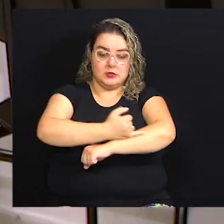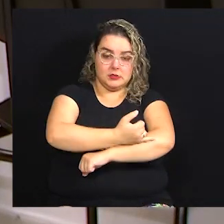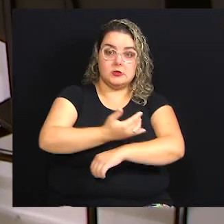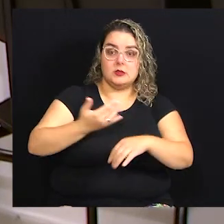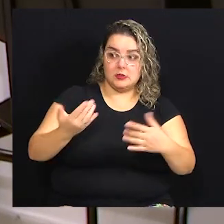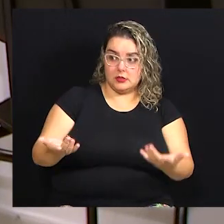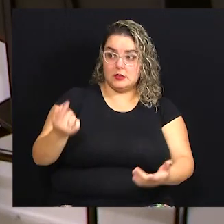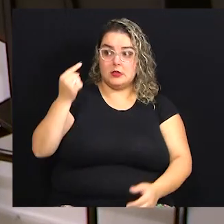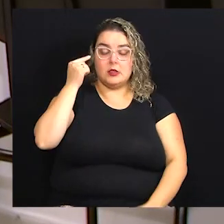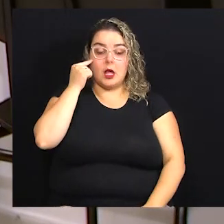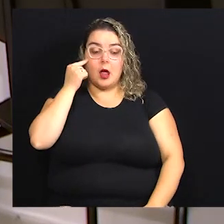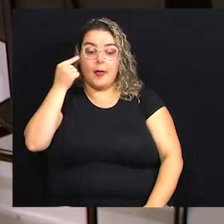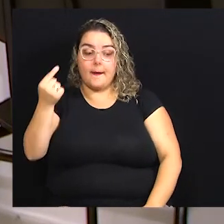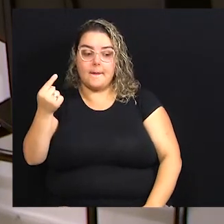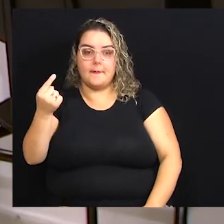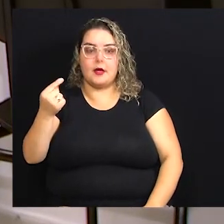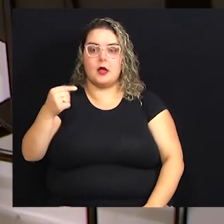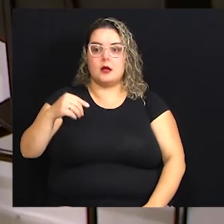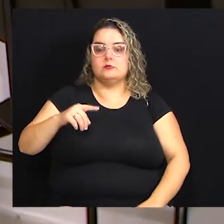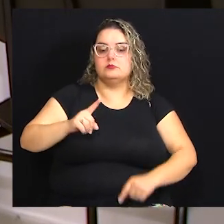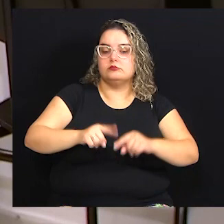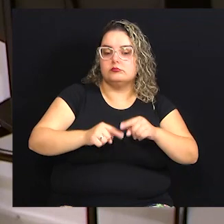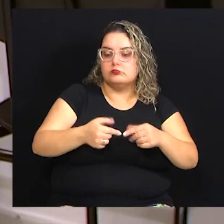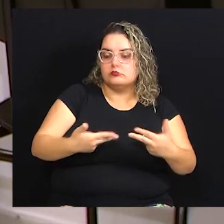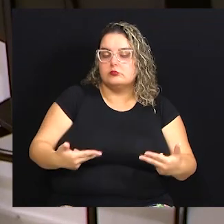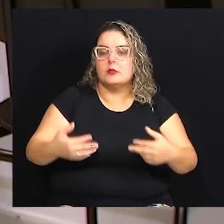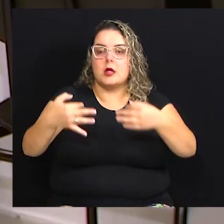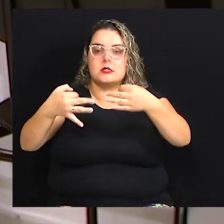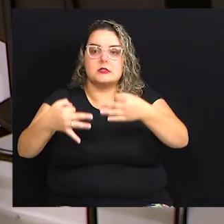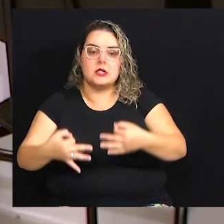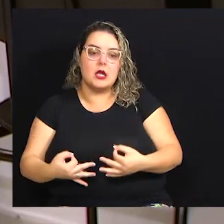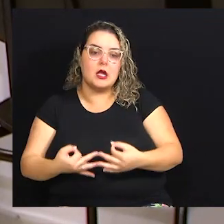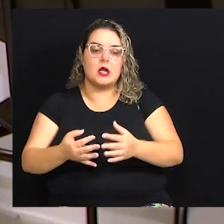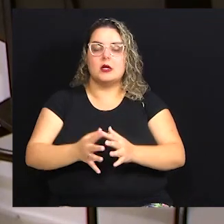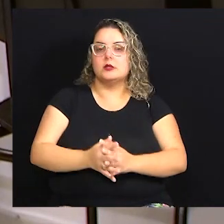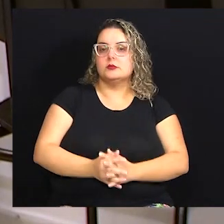infraestrutura, né? De pensar num mobiliário adequado,